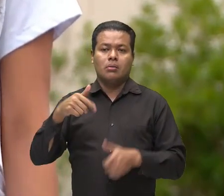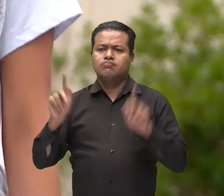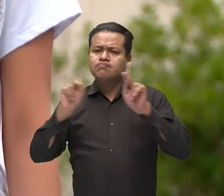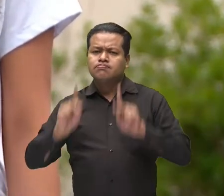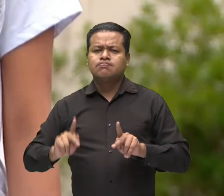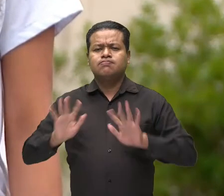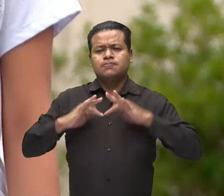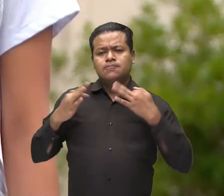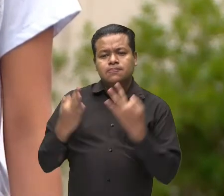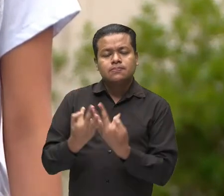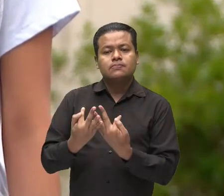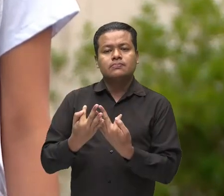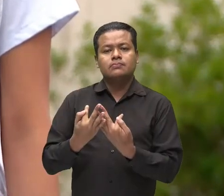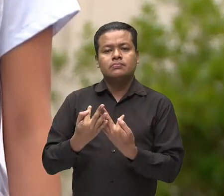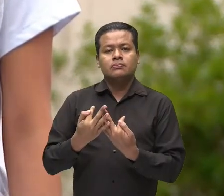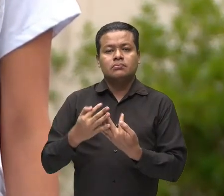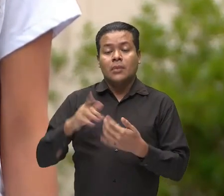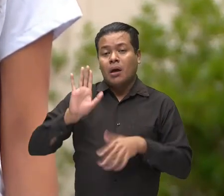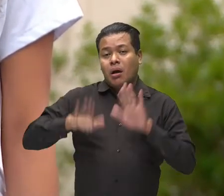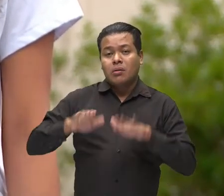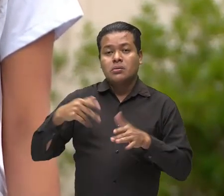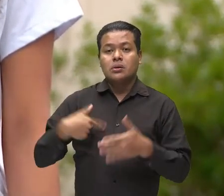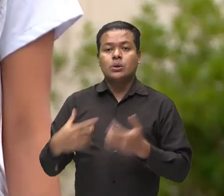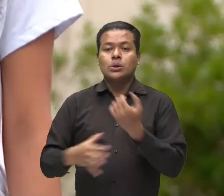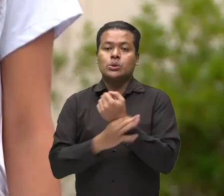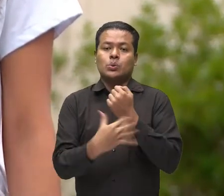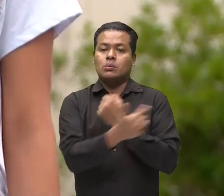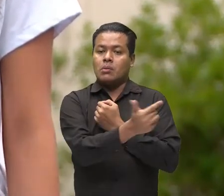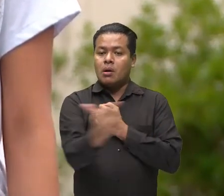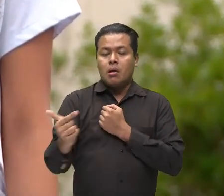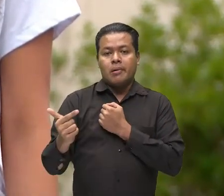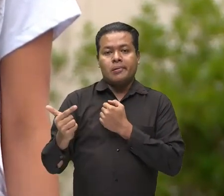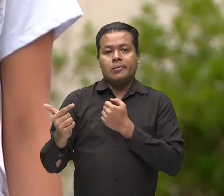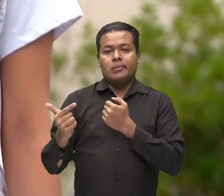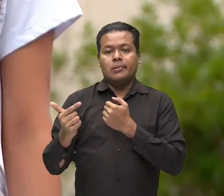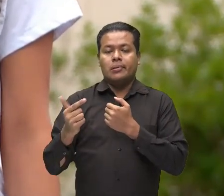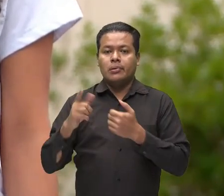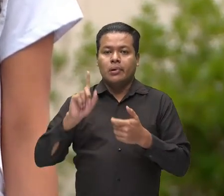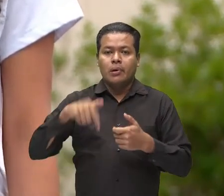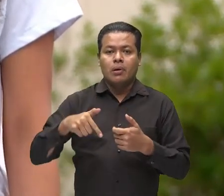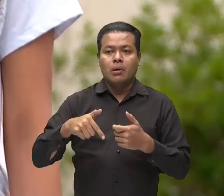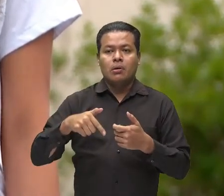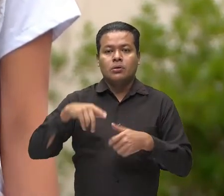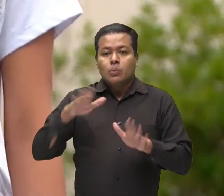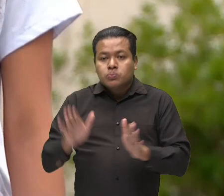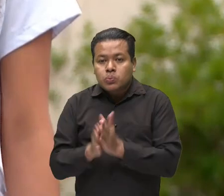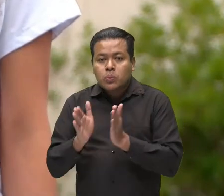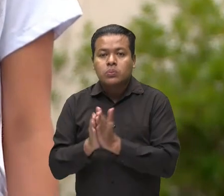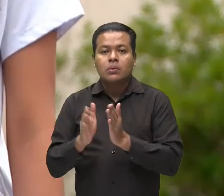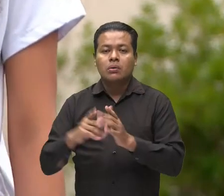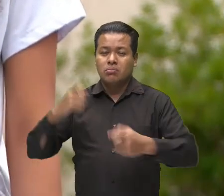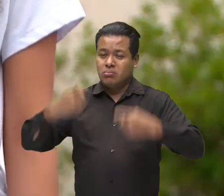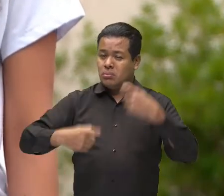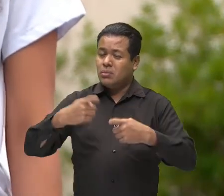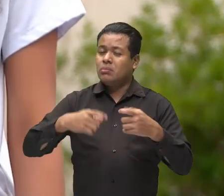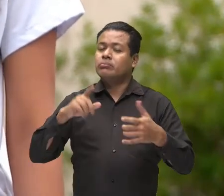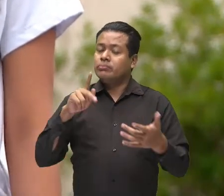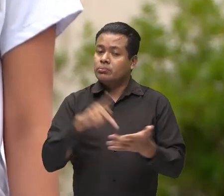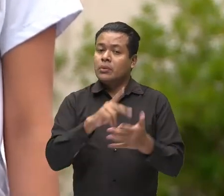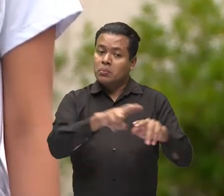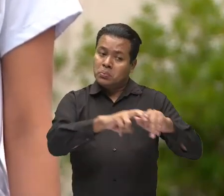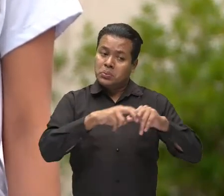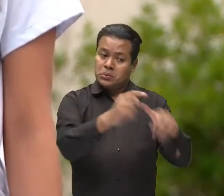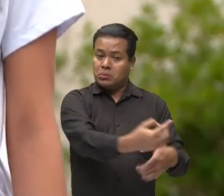suas famílias. Na maioria das vezes a insegurança no seu país ou um estado de pobreza, guerra, essas coisas que fazem as pessoas